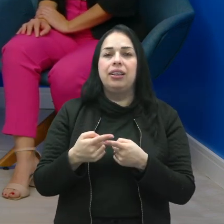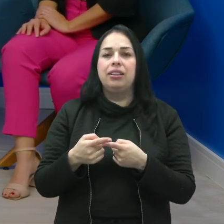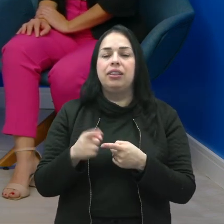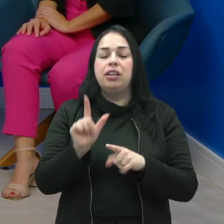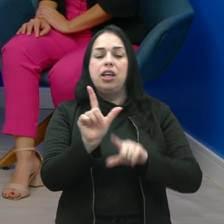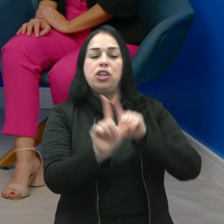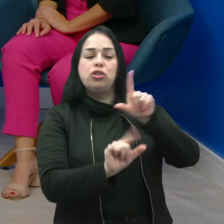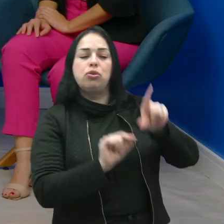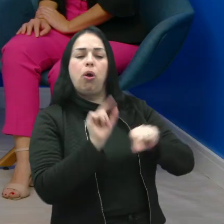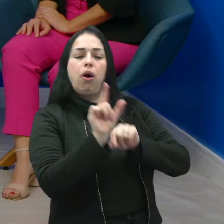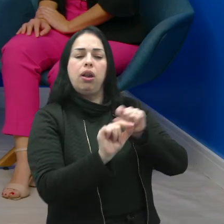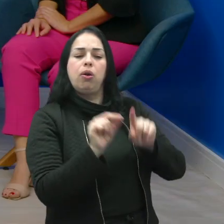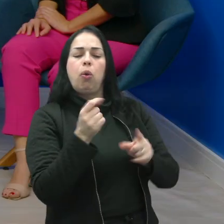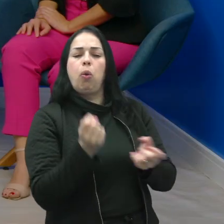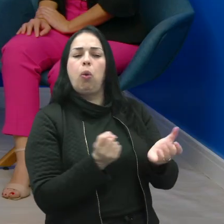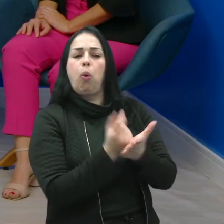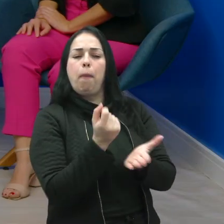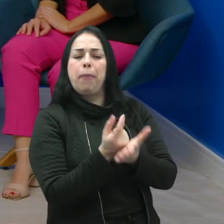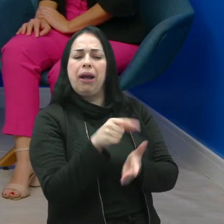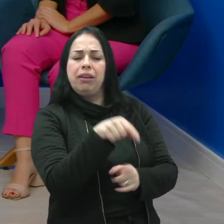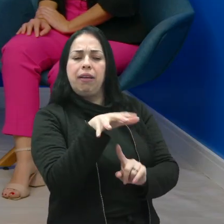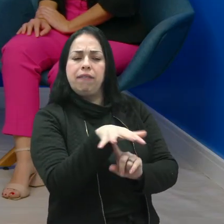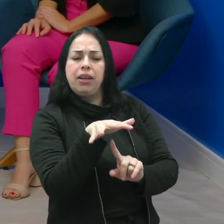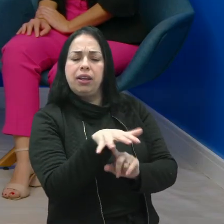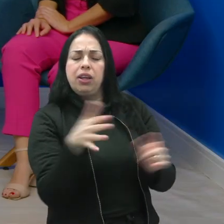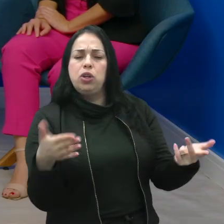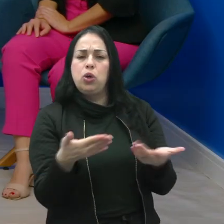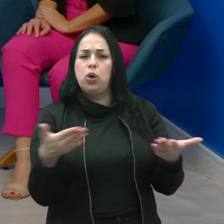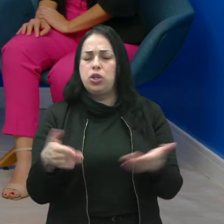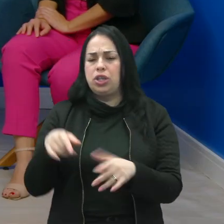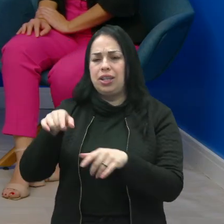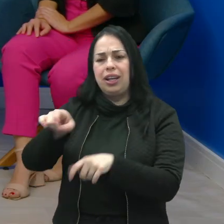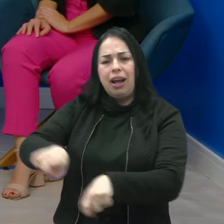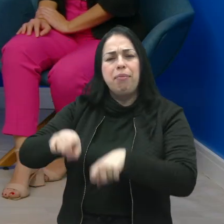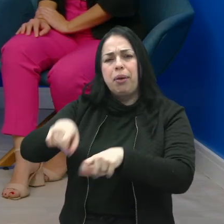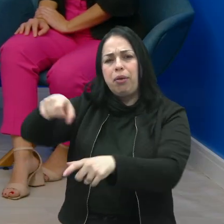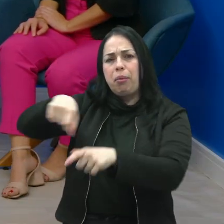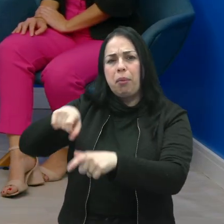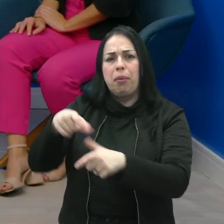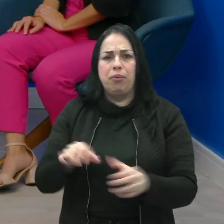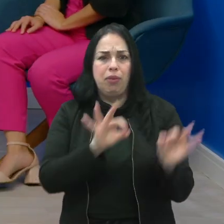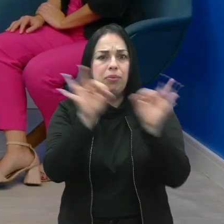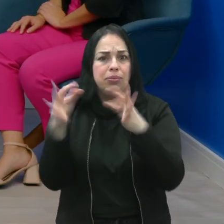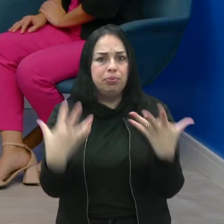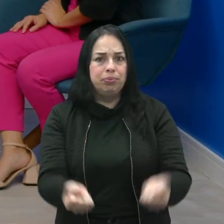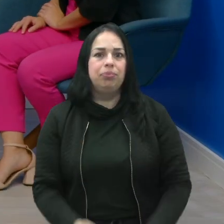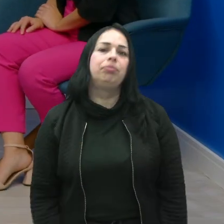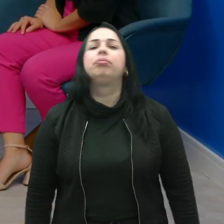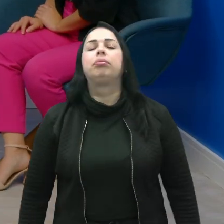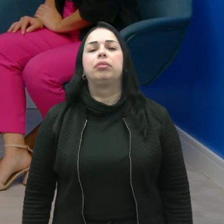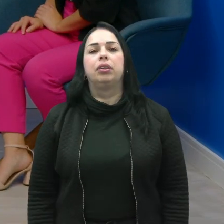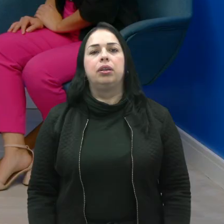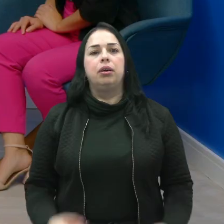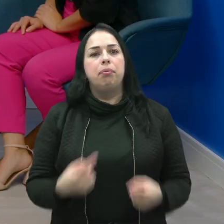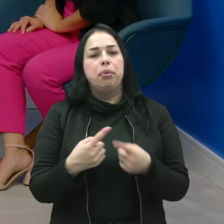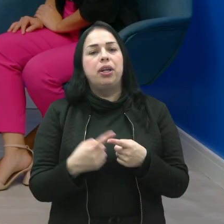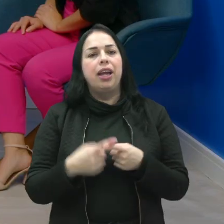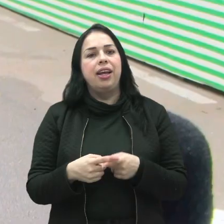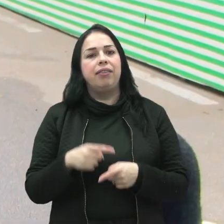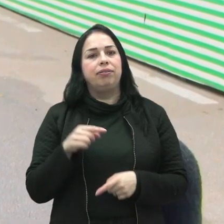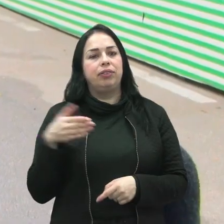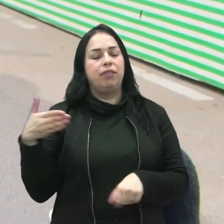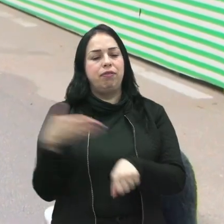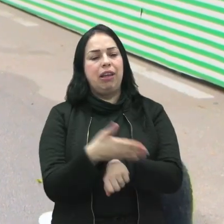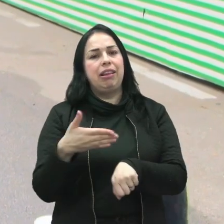primeiro escolhem a feira e como que elas enxergam hoje a produção rural em si. Vamos conferir? Por que a senhora